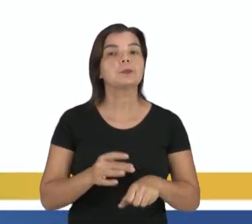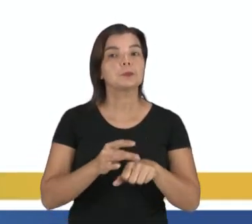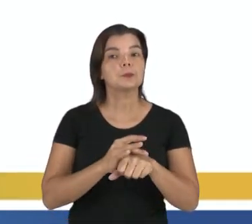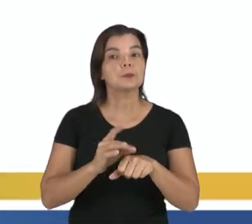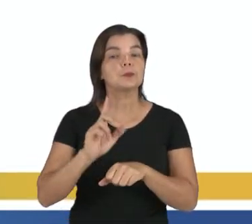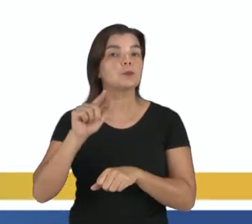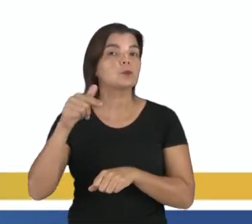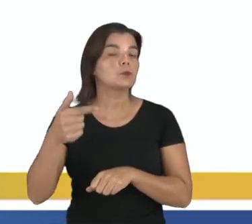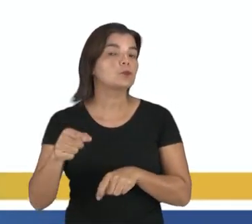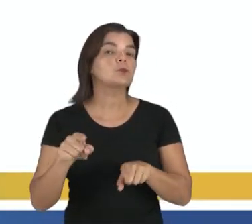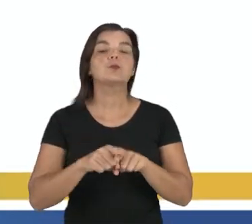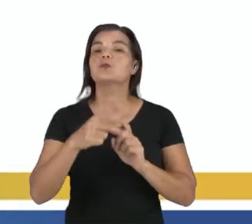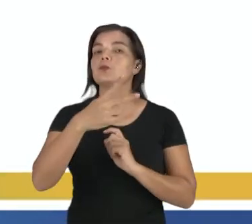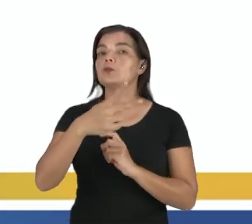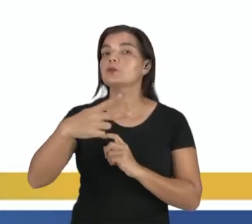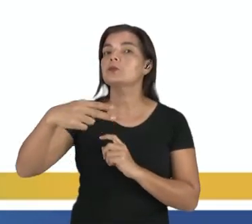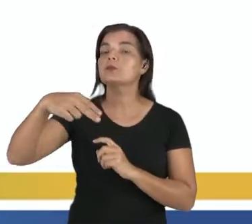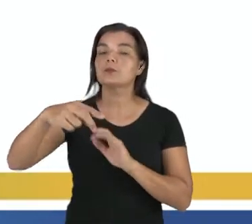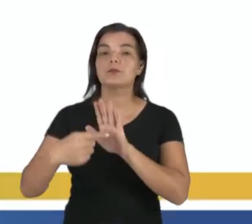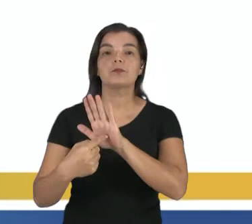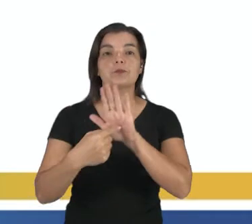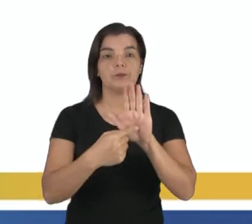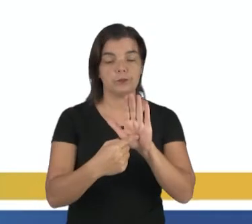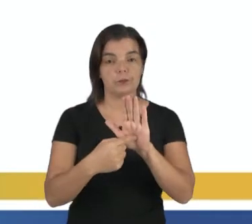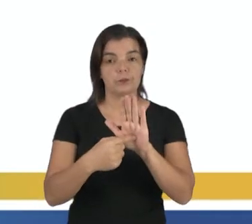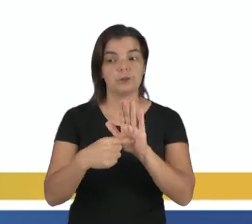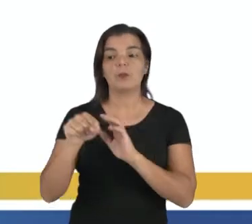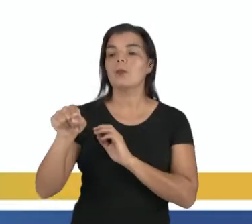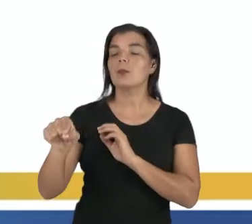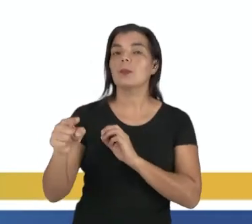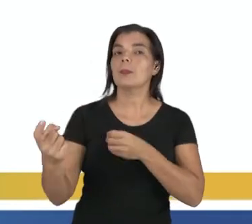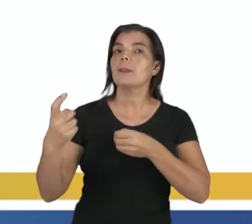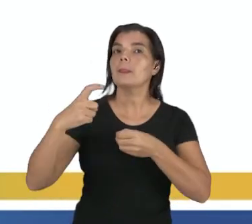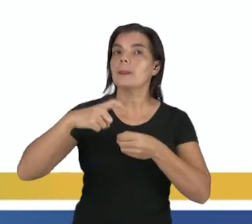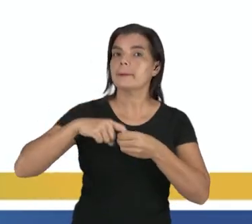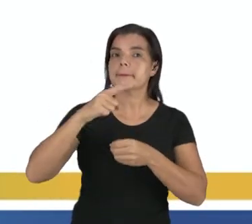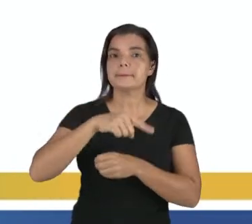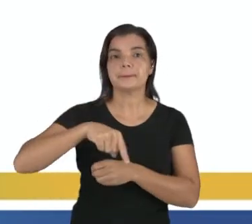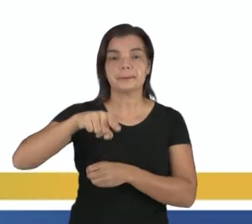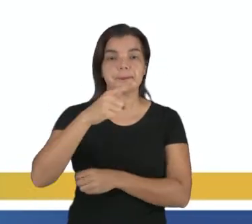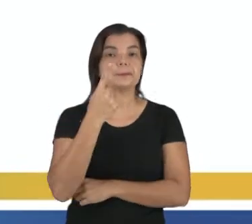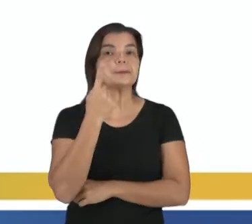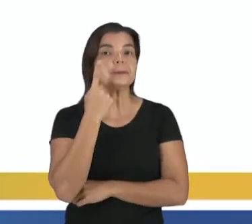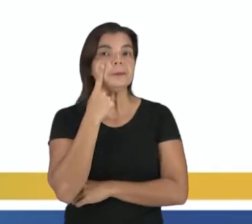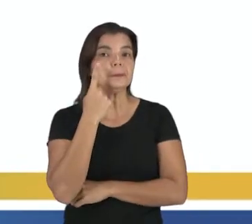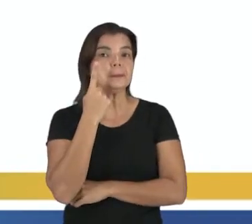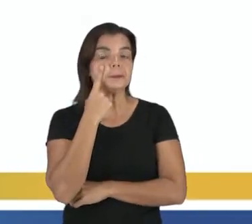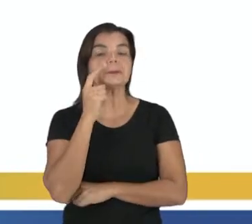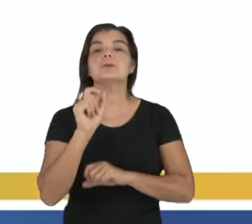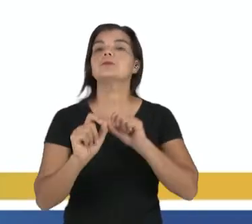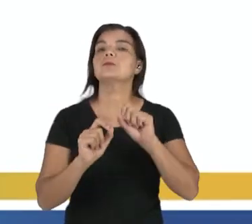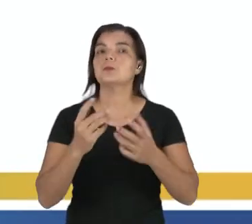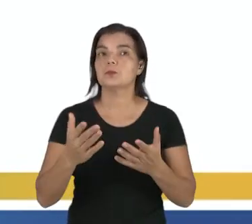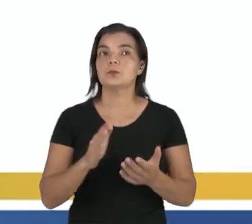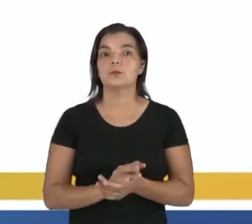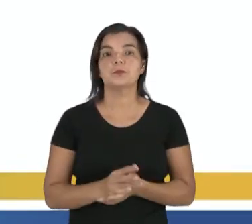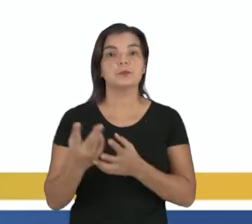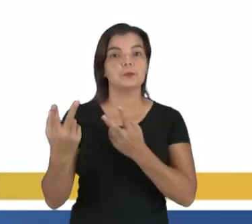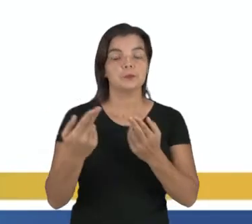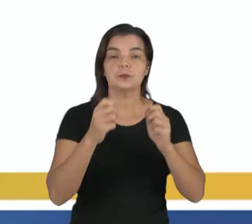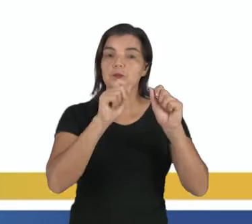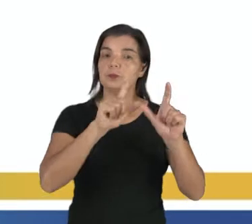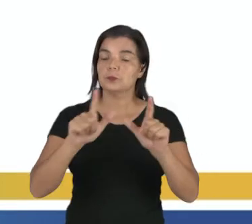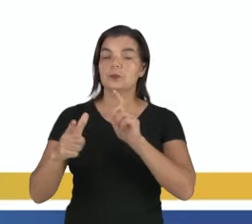vocês destacado o que o pronome demonstrativo aquilo retoma. Para vocês observarem que, assim como no